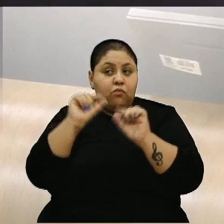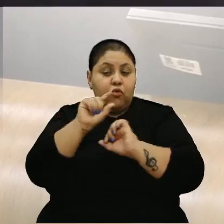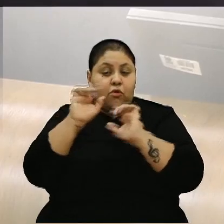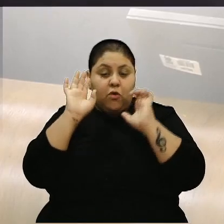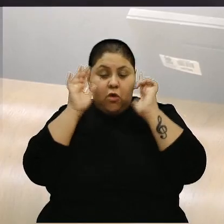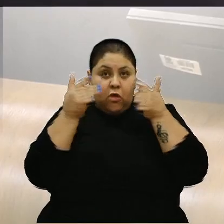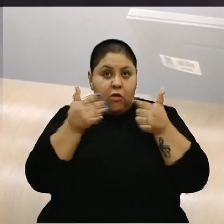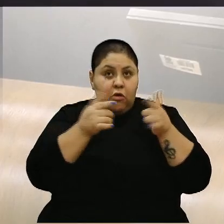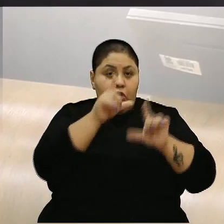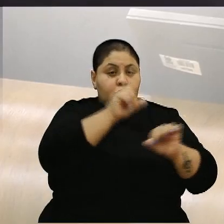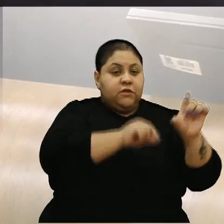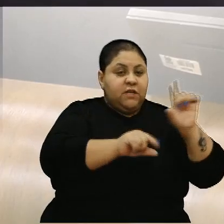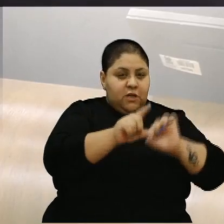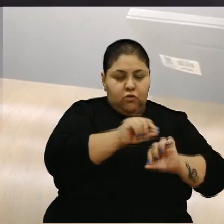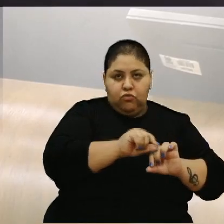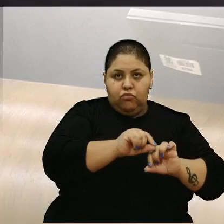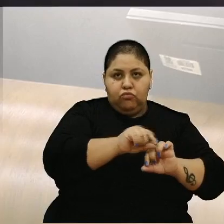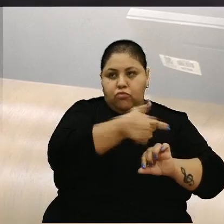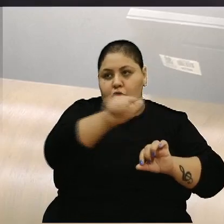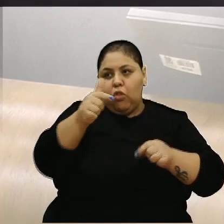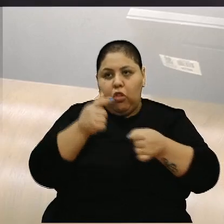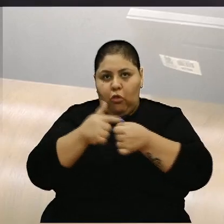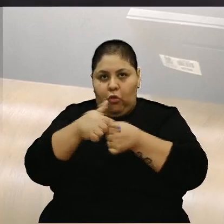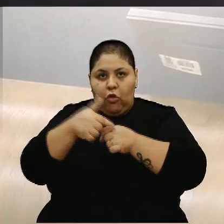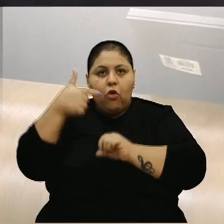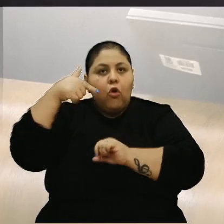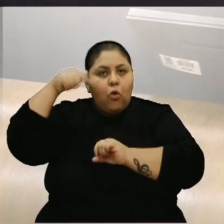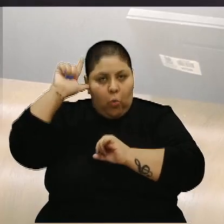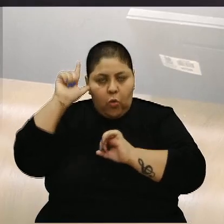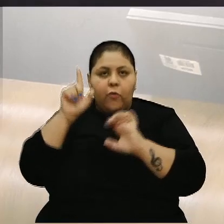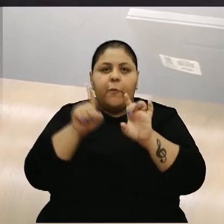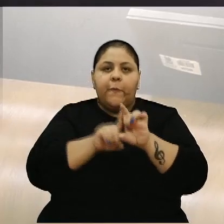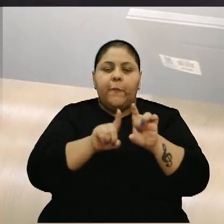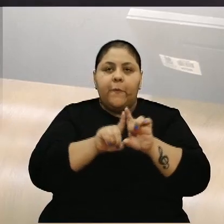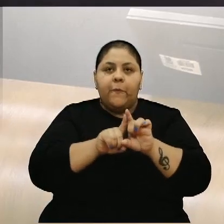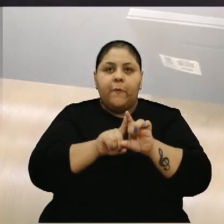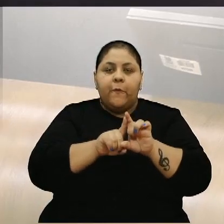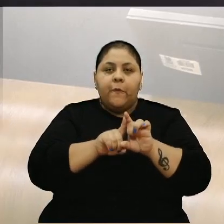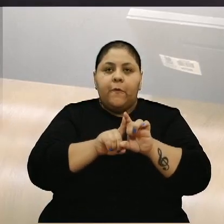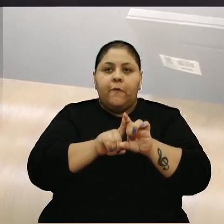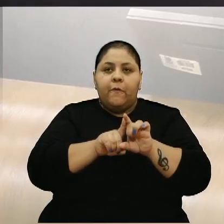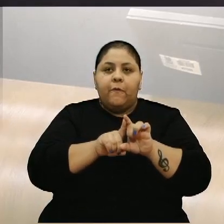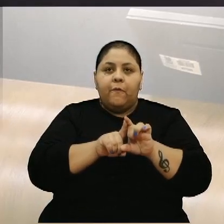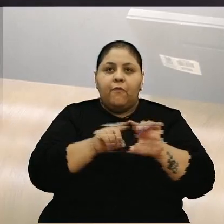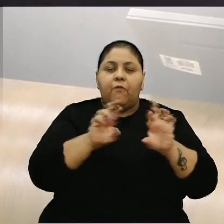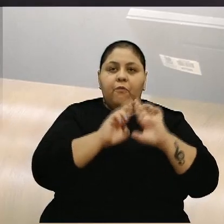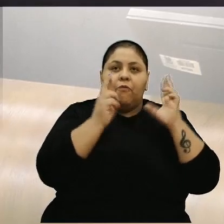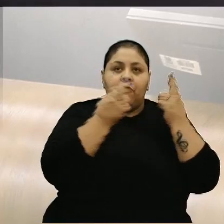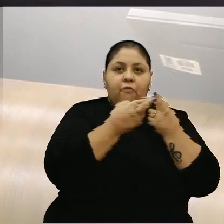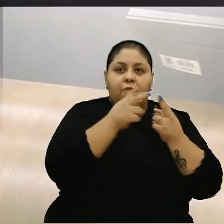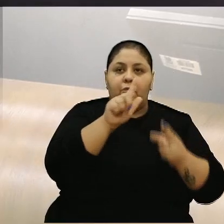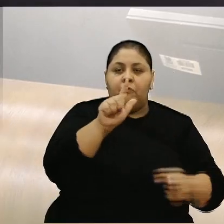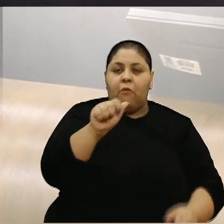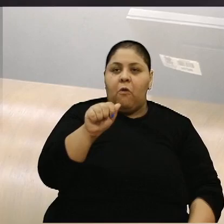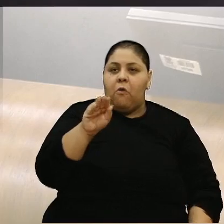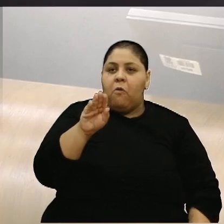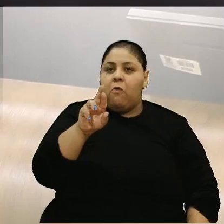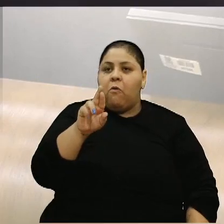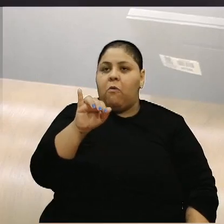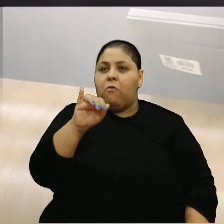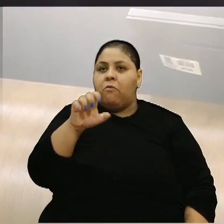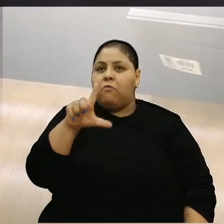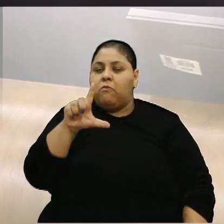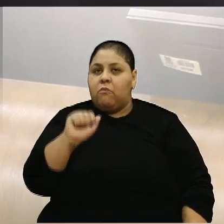e outras cidades, obviamente. E ontem, nessa mesma linha, vereador Zanquim, eu fui procurado e estive em reunião com a Gabriela Rosa, que ela é